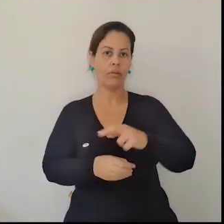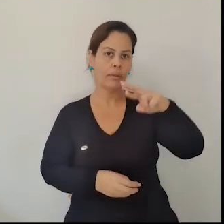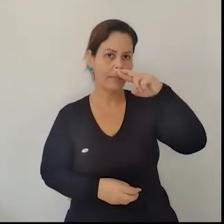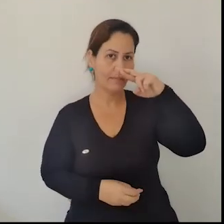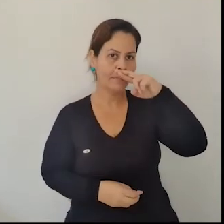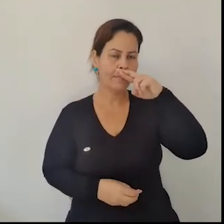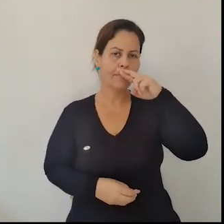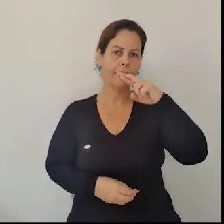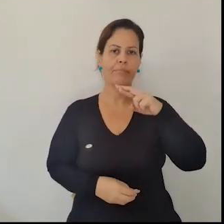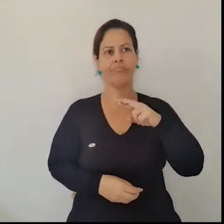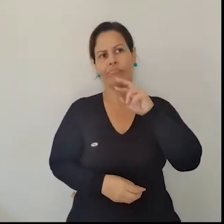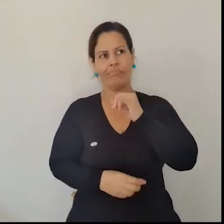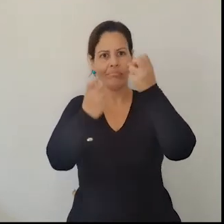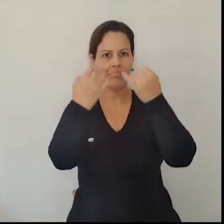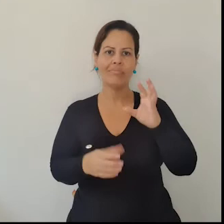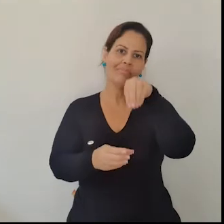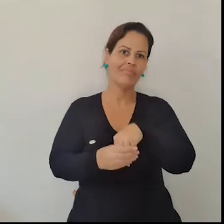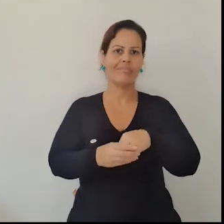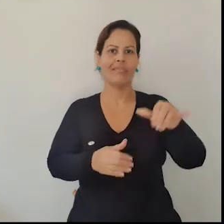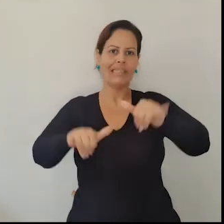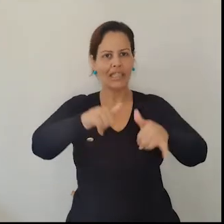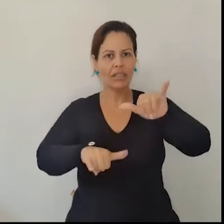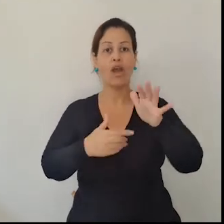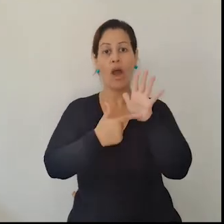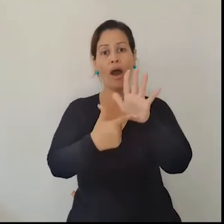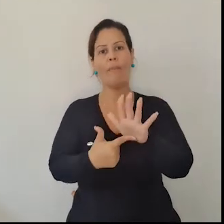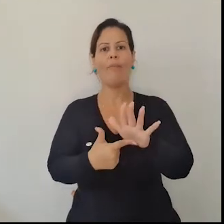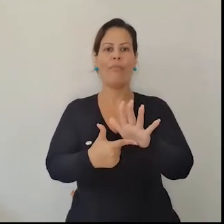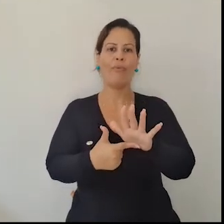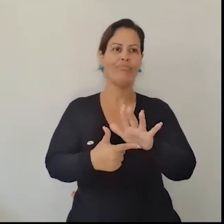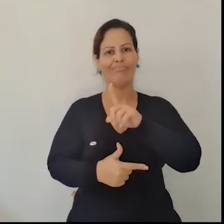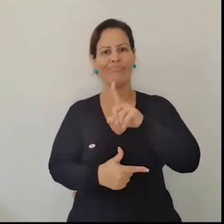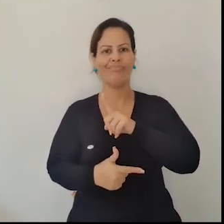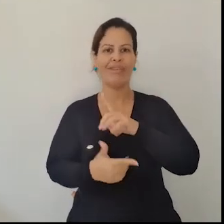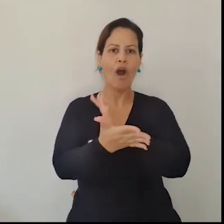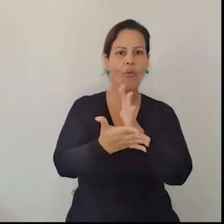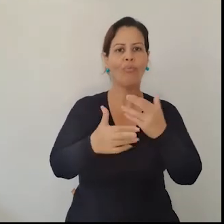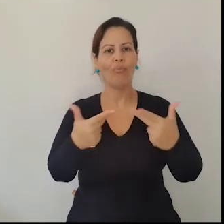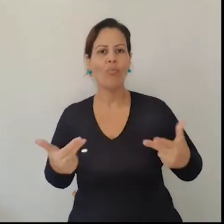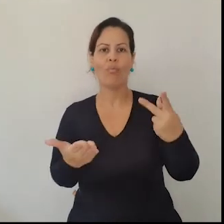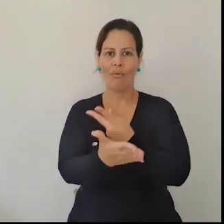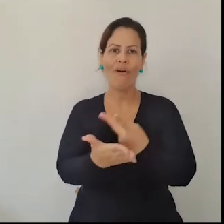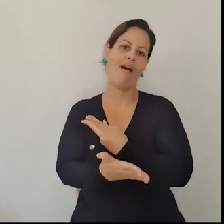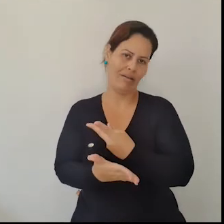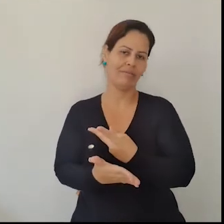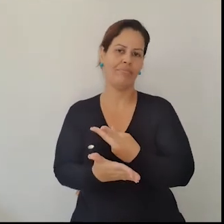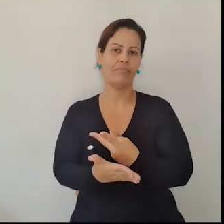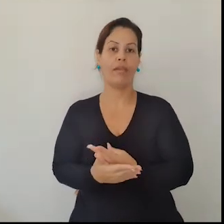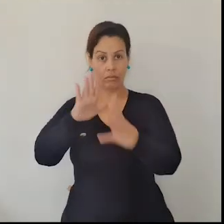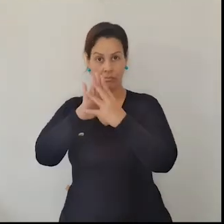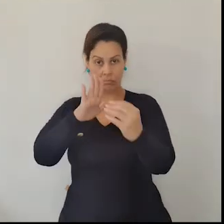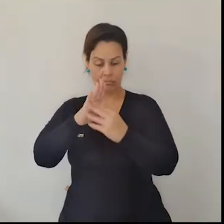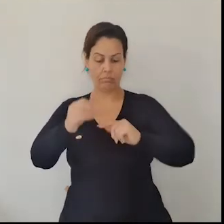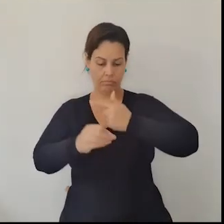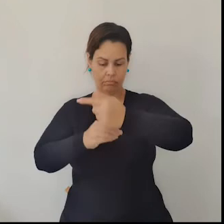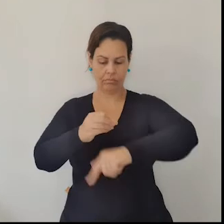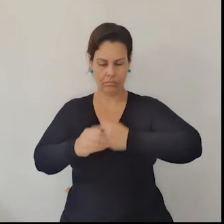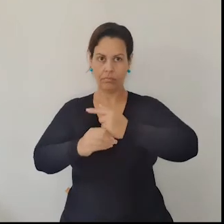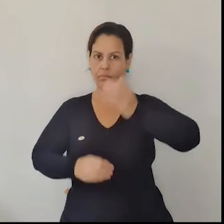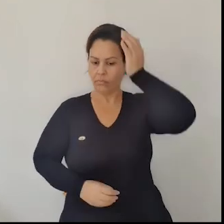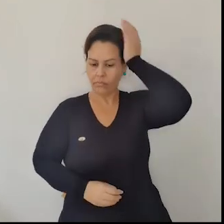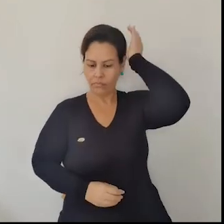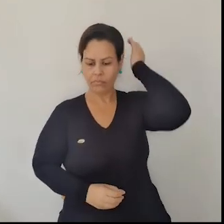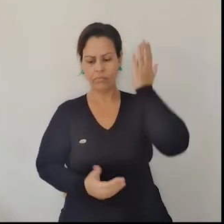observado no laboratório, apresenta uma incorreção. O modelo atômico de Bohr